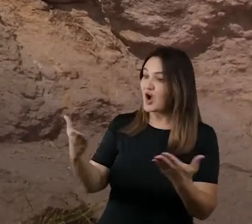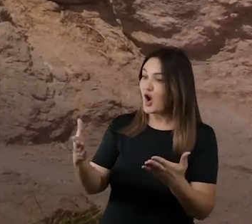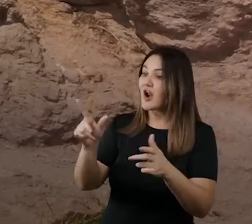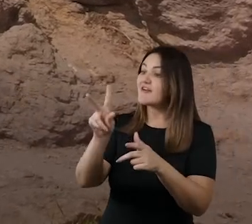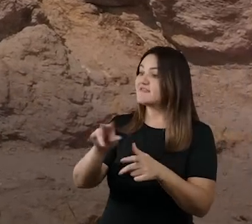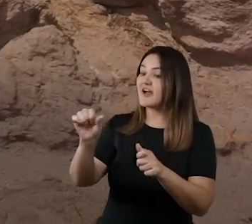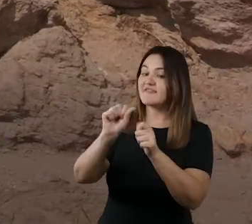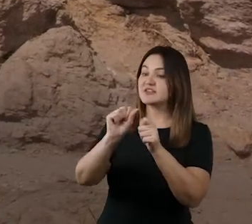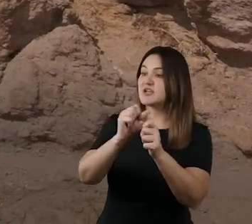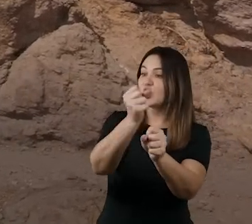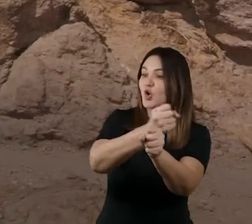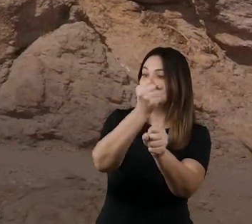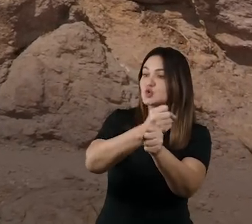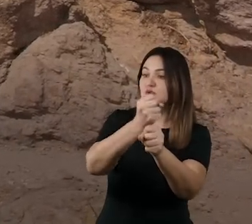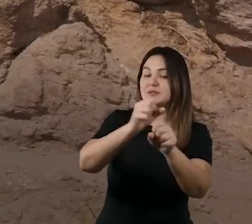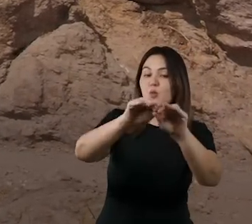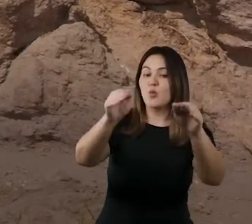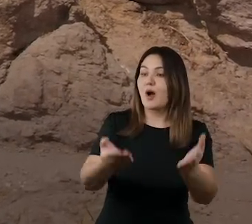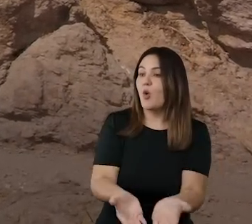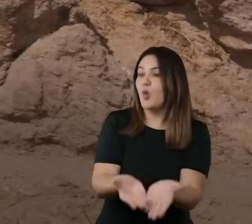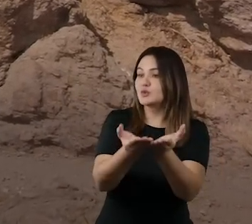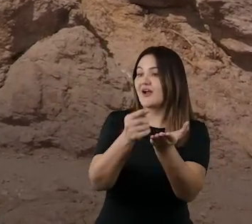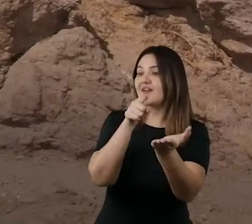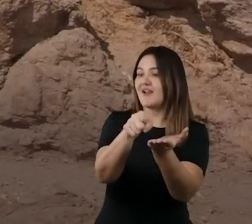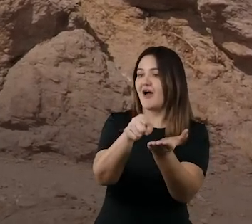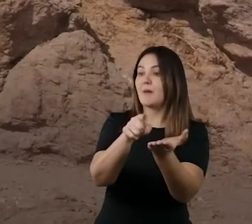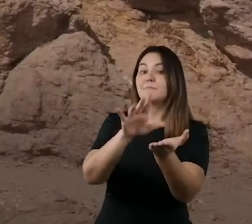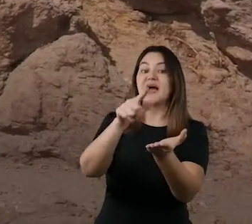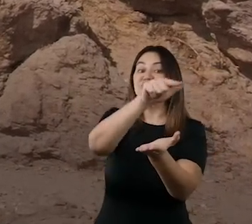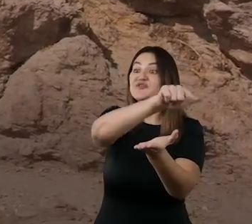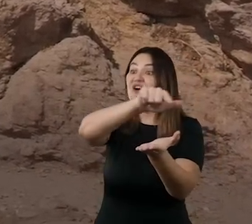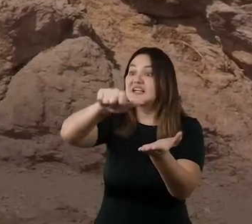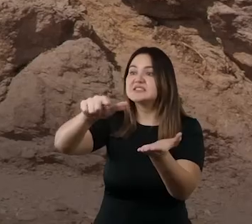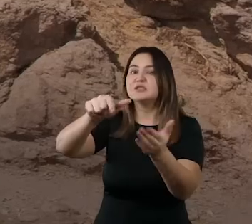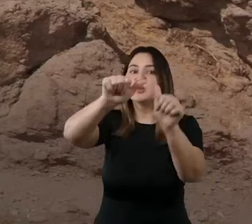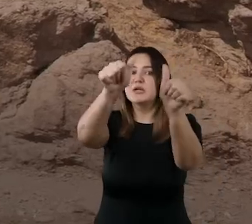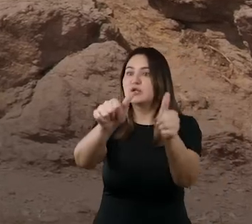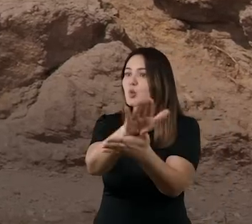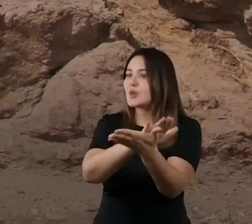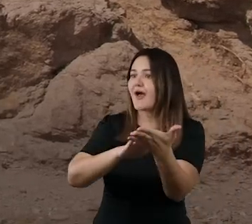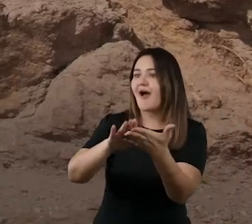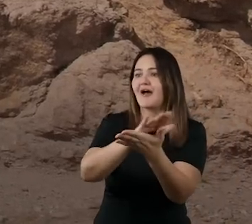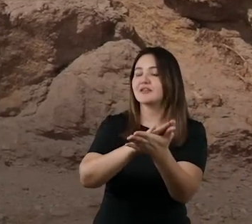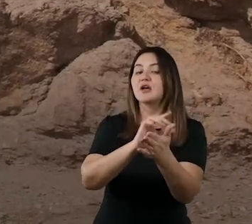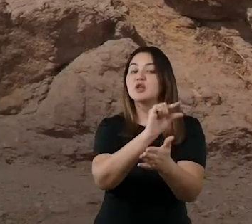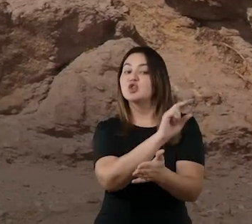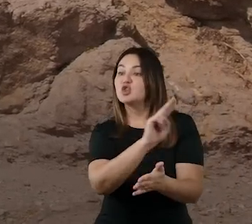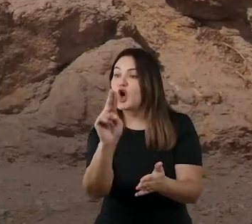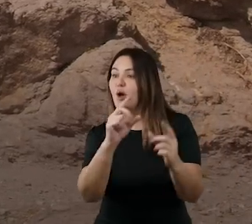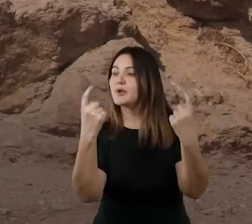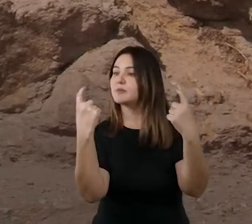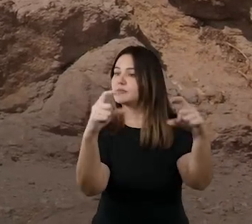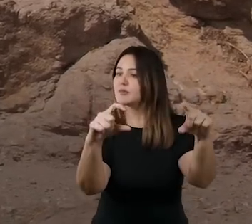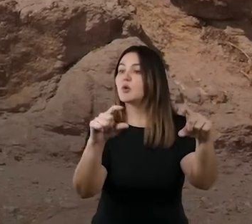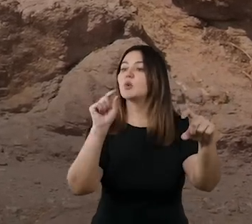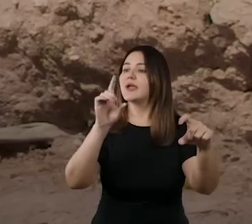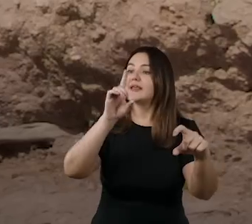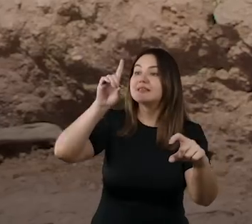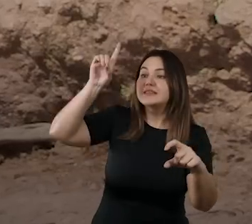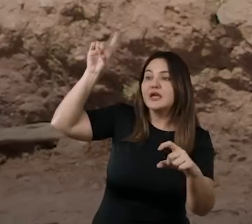Deus. Coloquem o altar vazio, não coloquem estátua nenhuma e escrevam apenas ao Deus